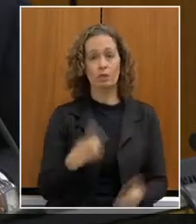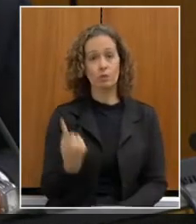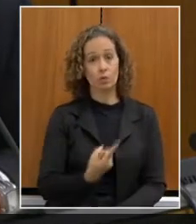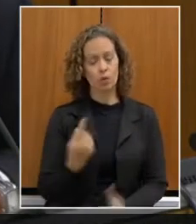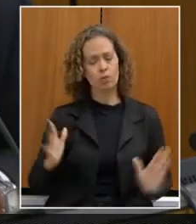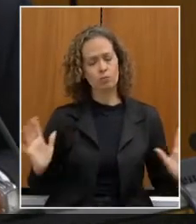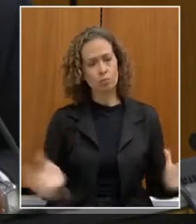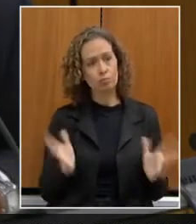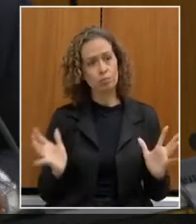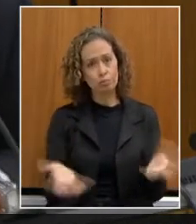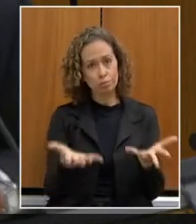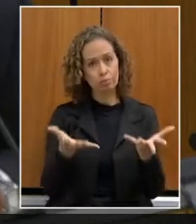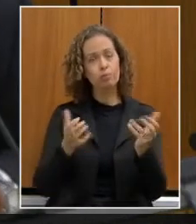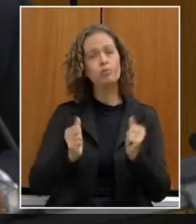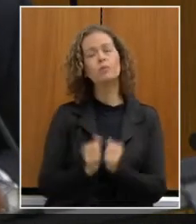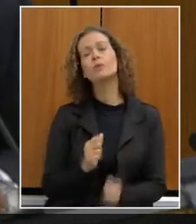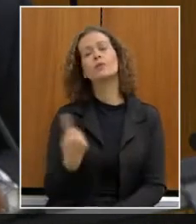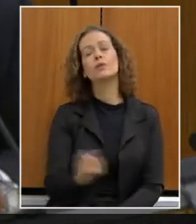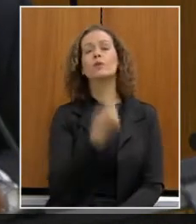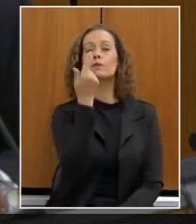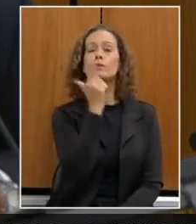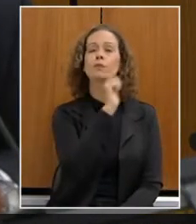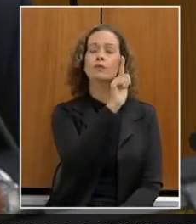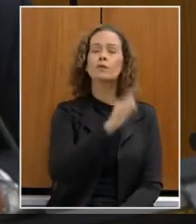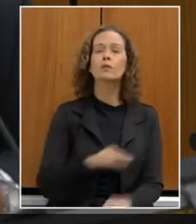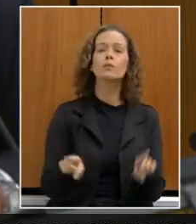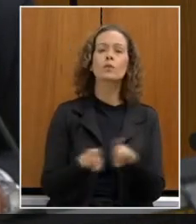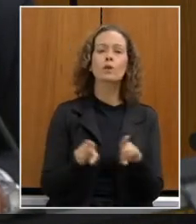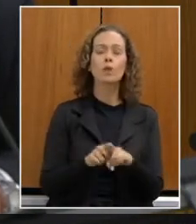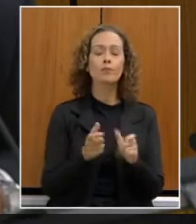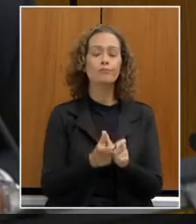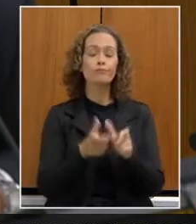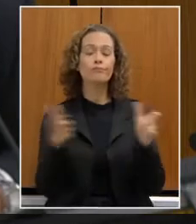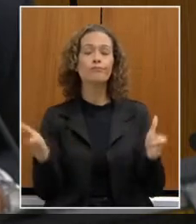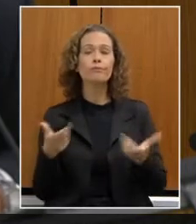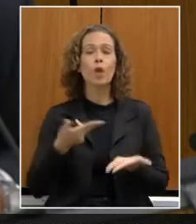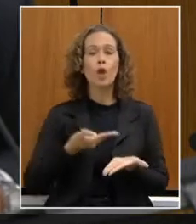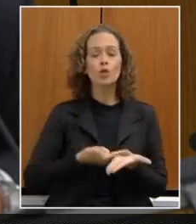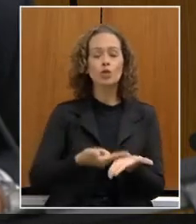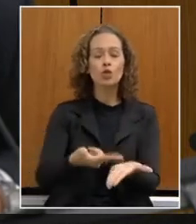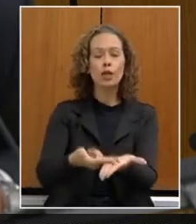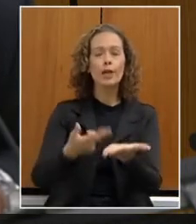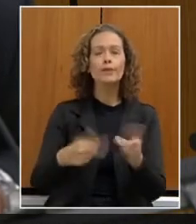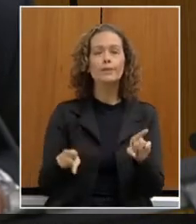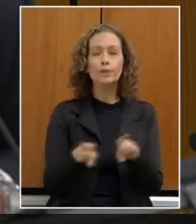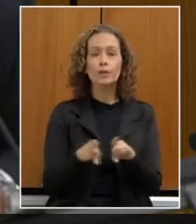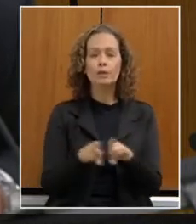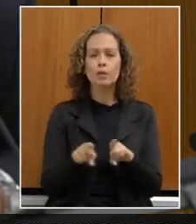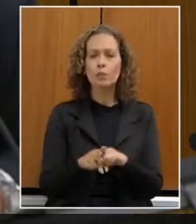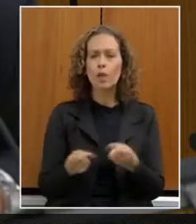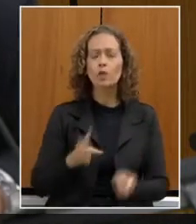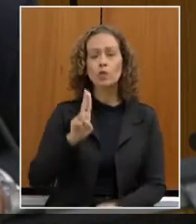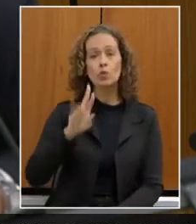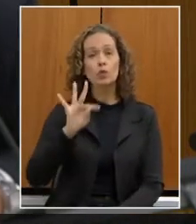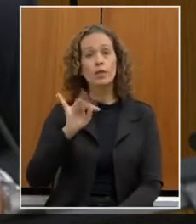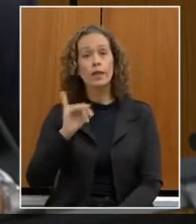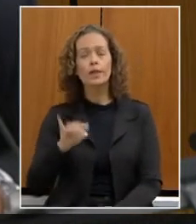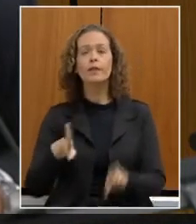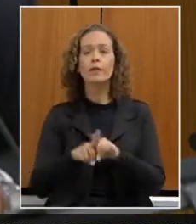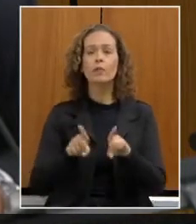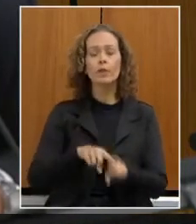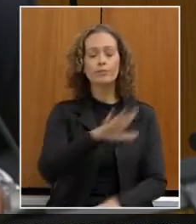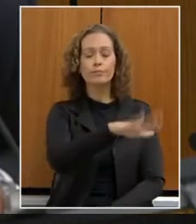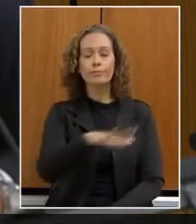que a gente consiga ampliação de leitos como os leitos de UTI pediátrico junto com